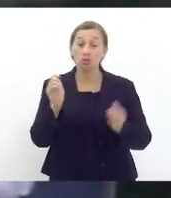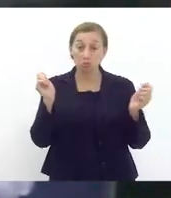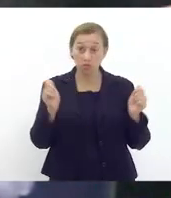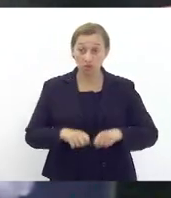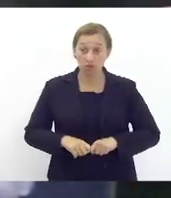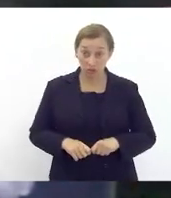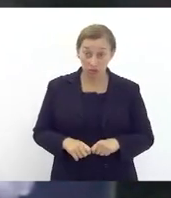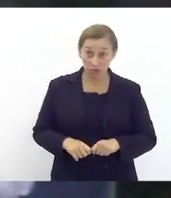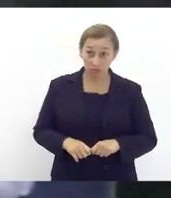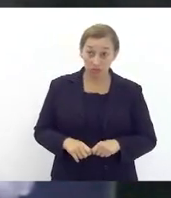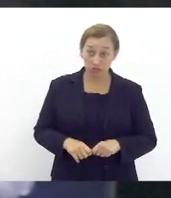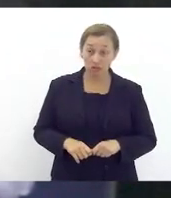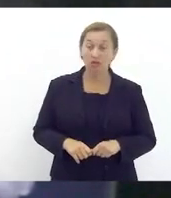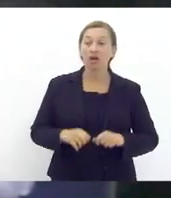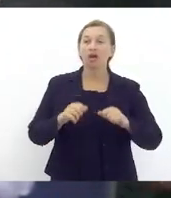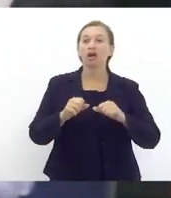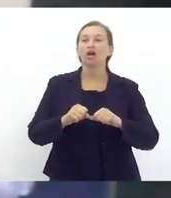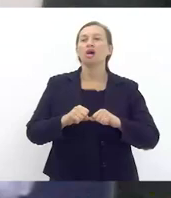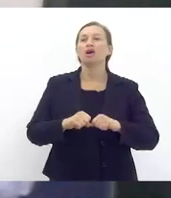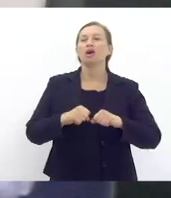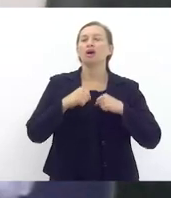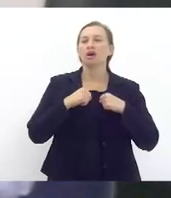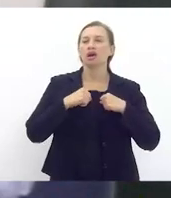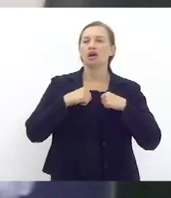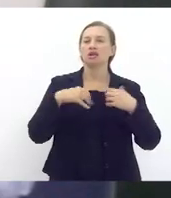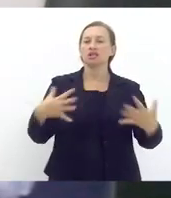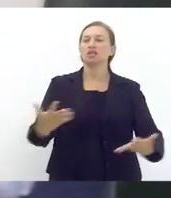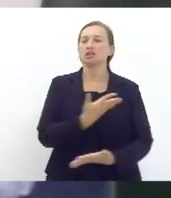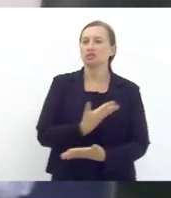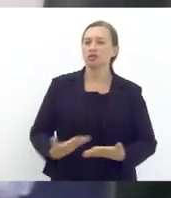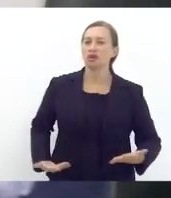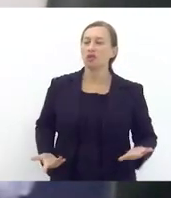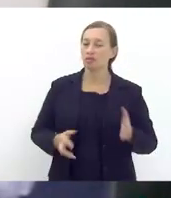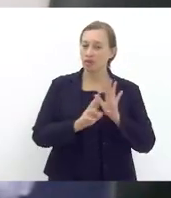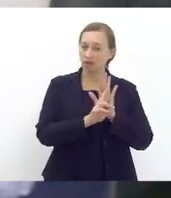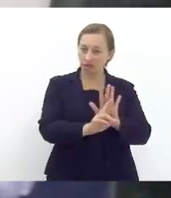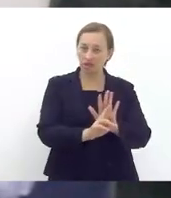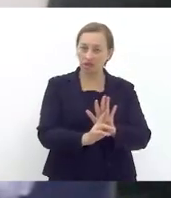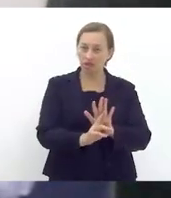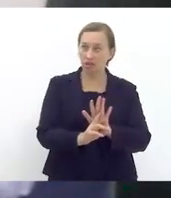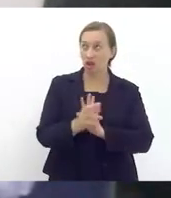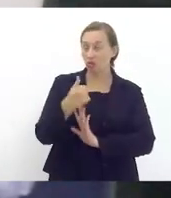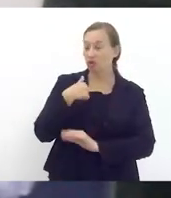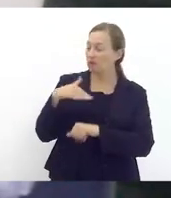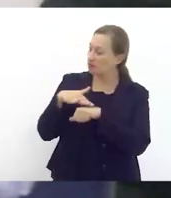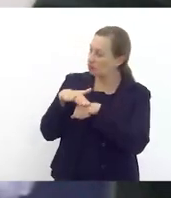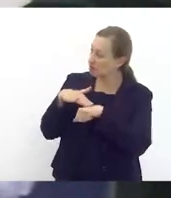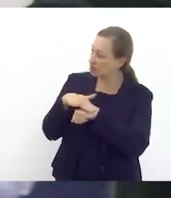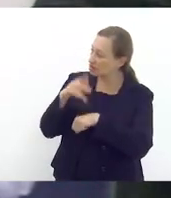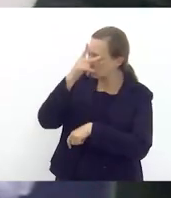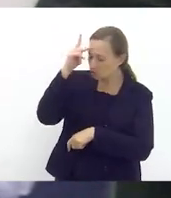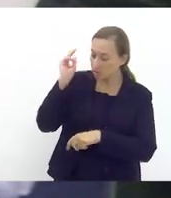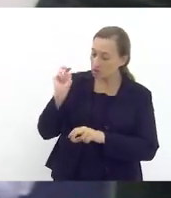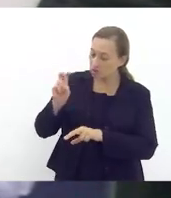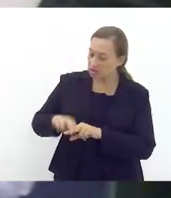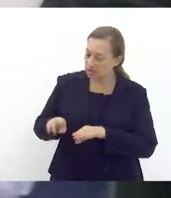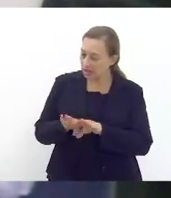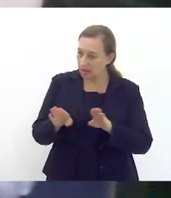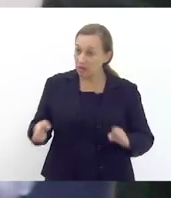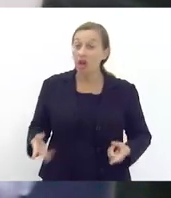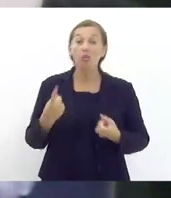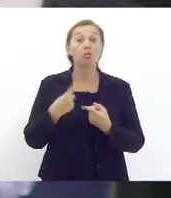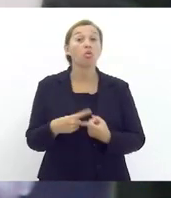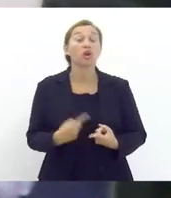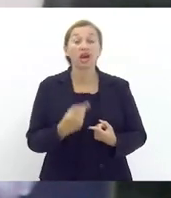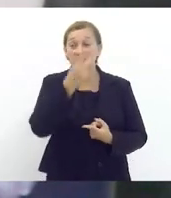a gente fazer essa audiência pública tão representativa eu tava aqui comentando com as pessoas na mesa porque